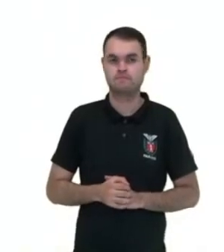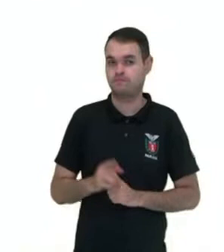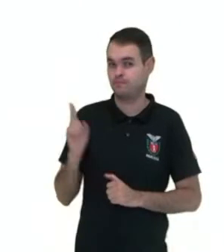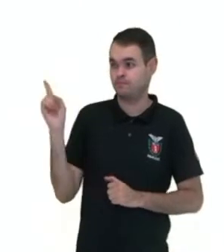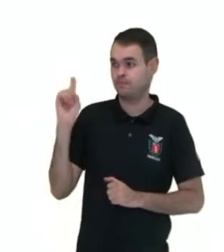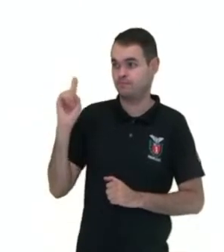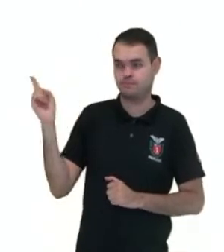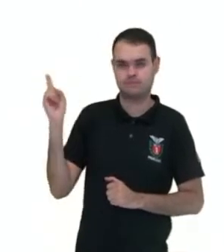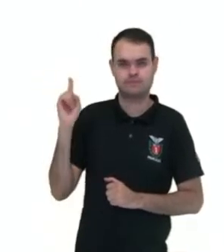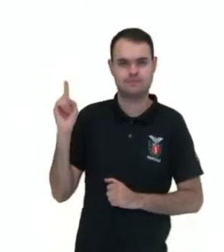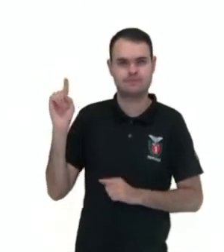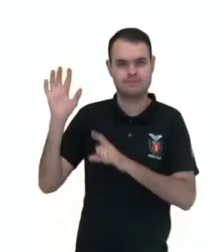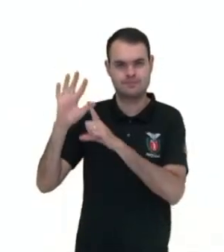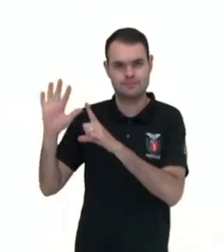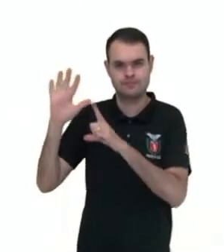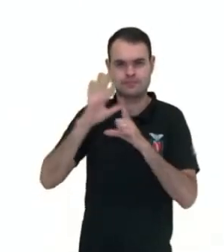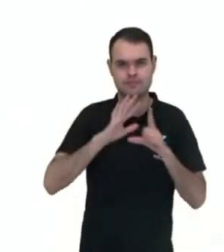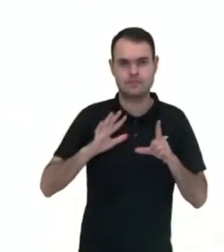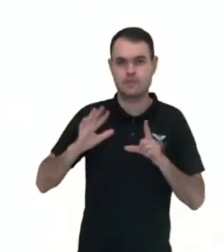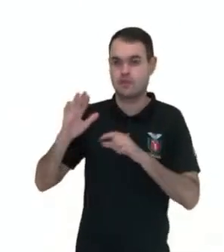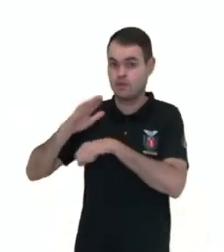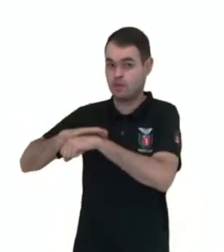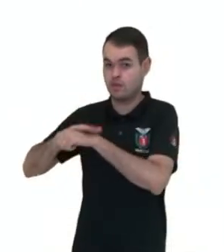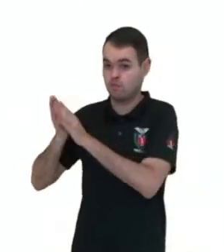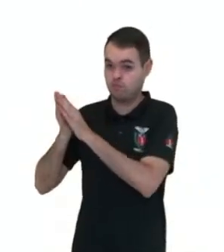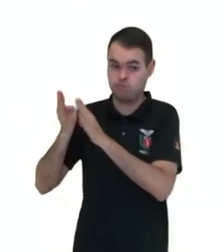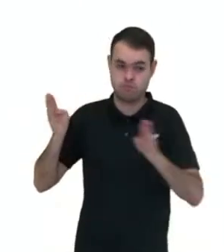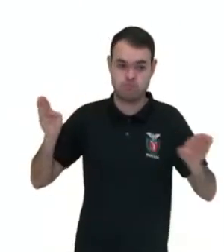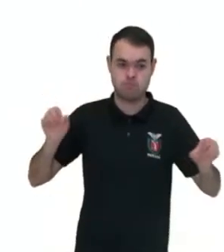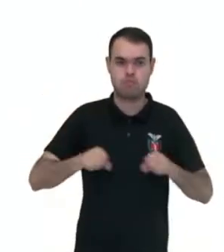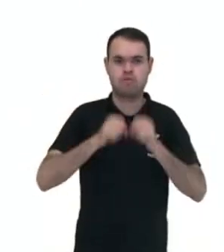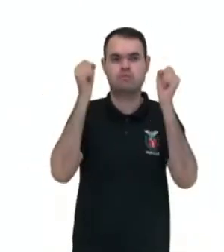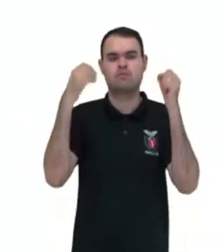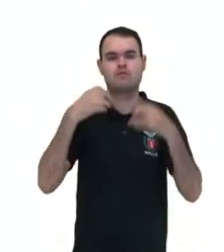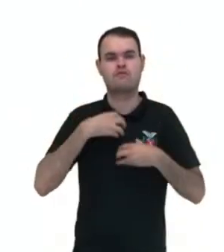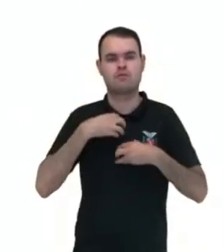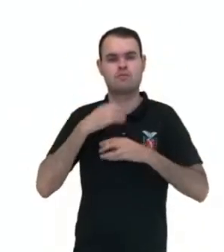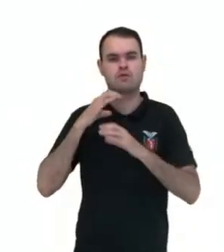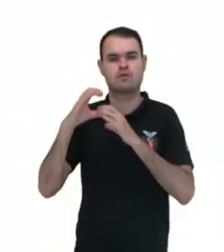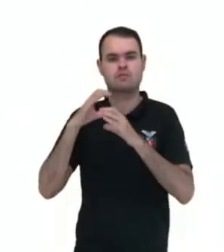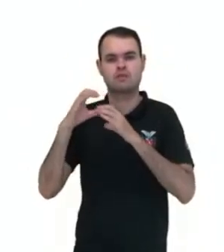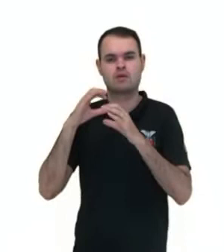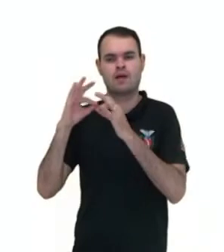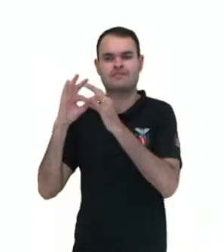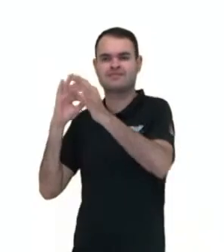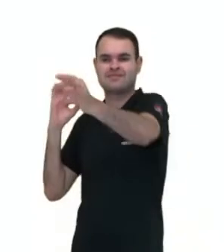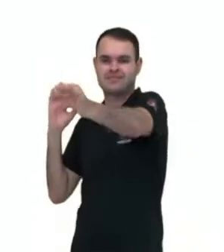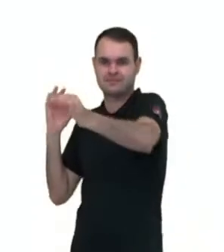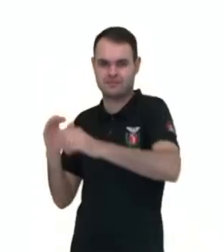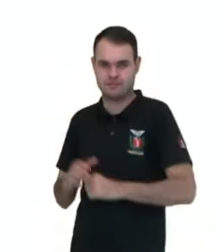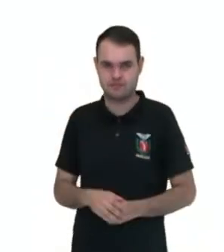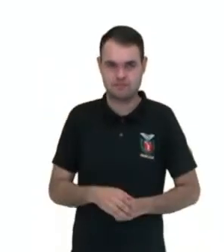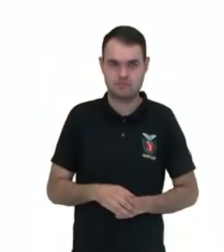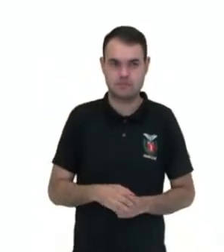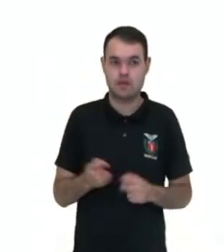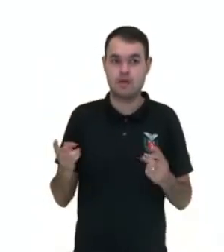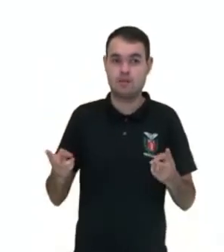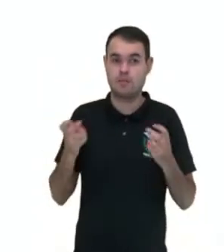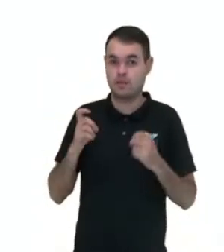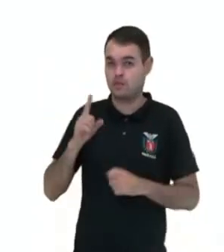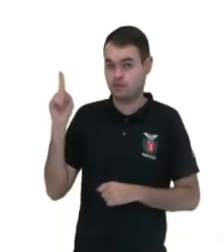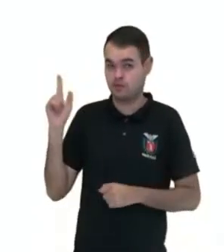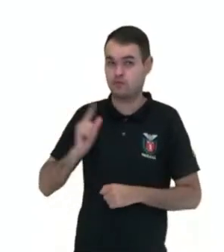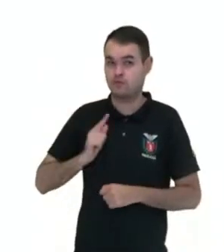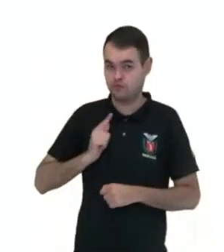Observe as imagens, as rupturas ao longo do tempo, na forma de se comunicar à distância. Observe que